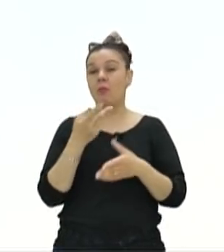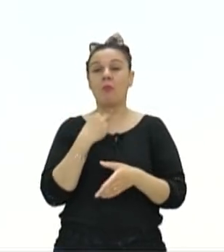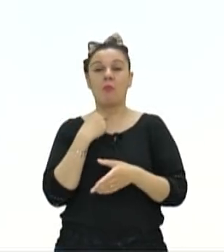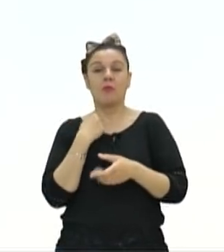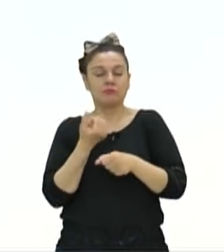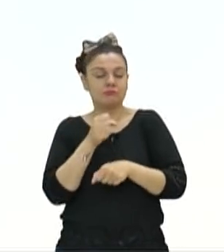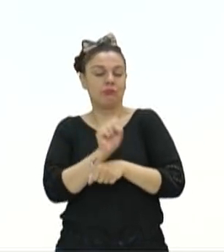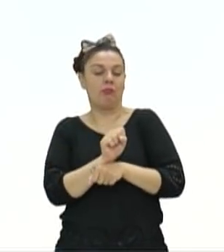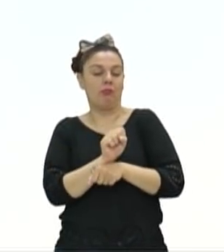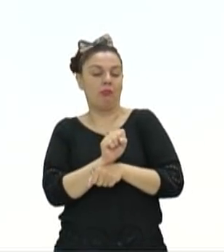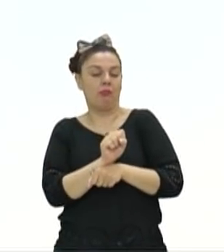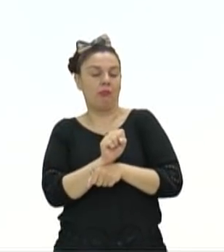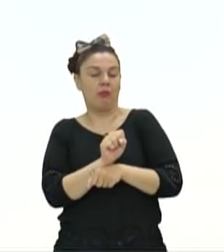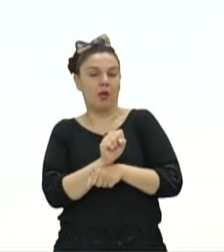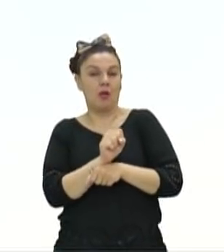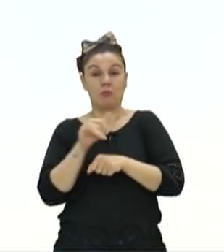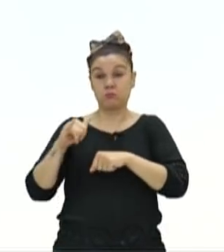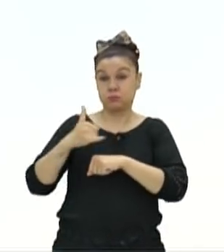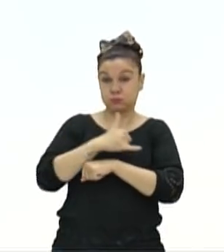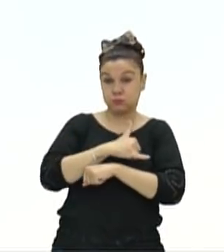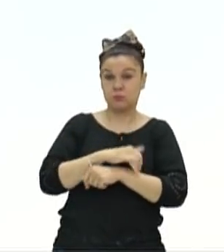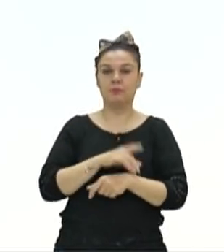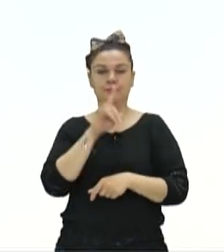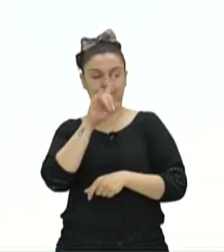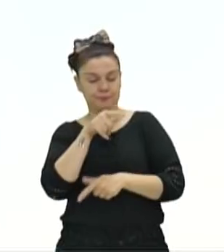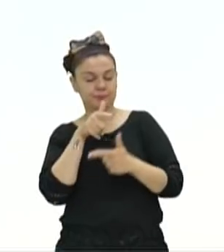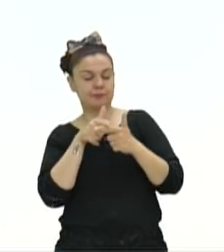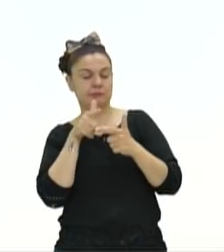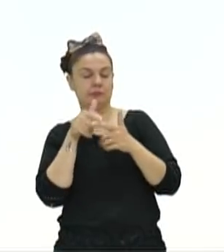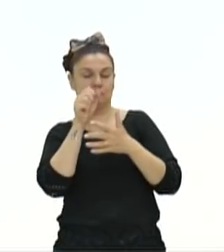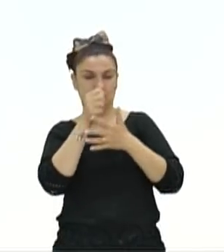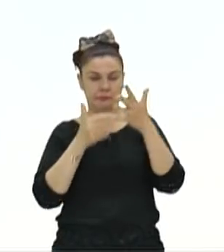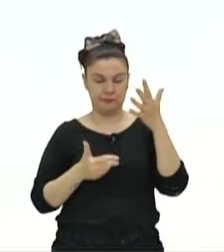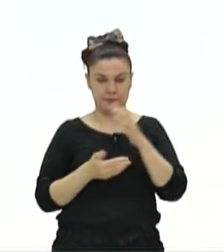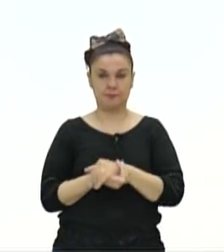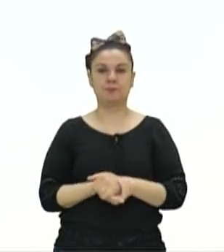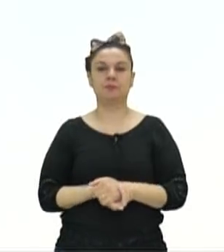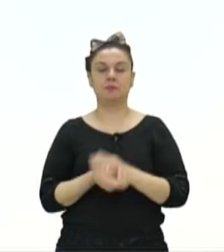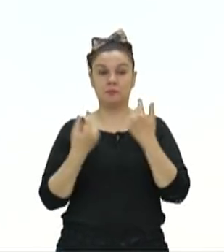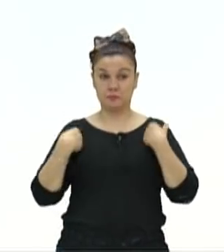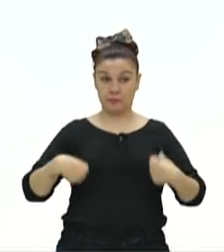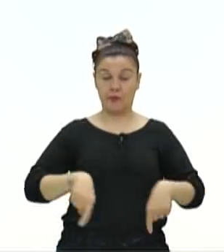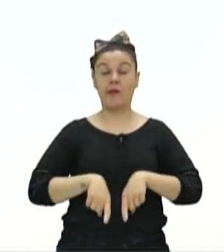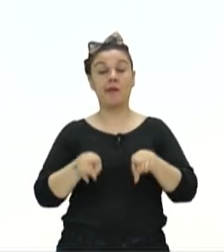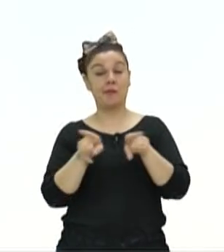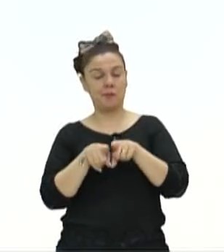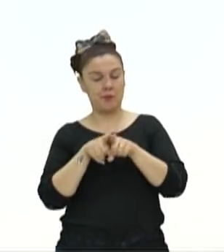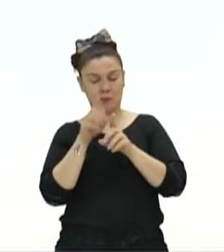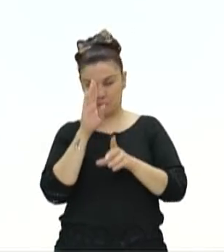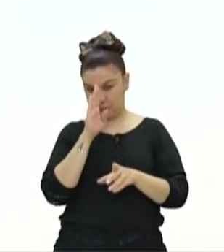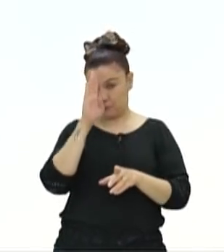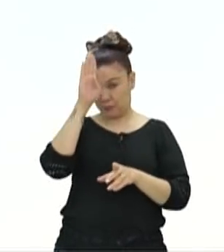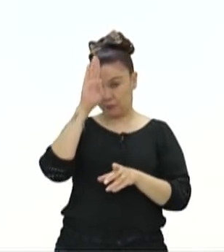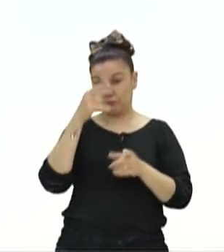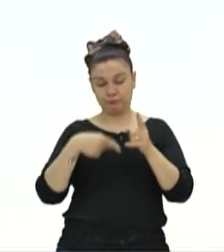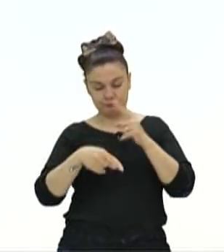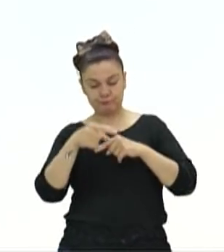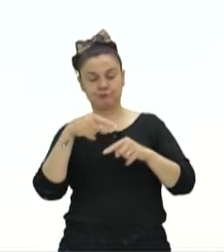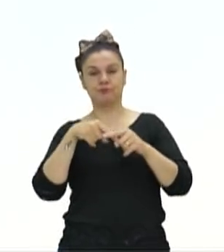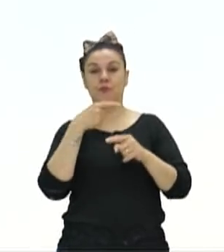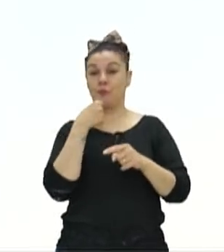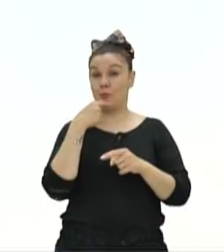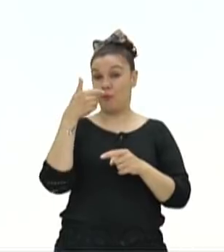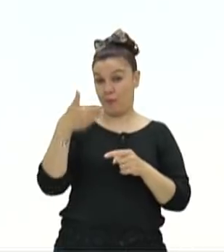ficar sedentário, né? Acima do peso, tá? Isso tudo traz várias complicações ao organismo, inclusive para o sistema genital,